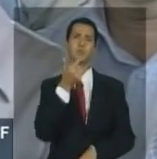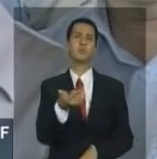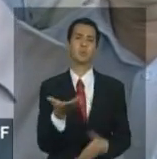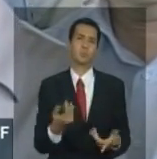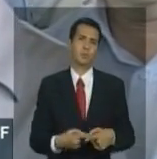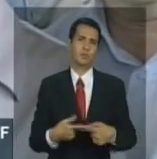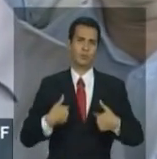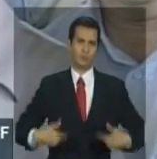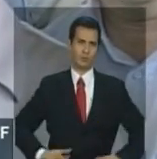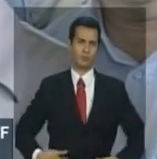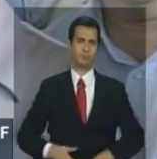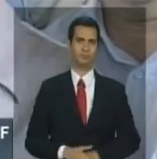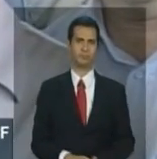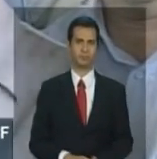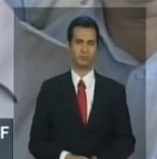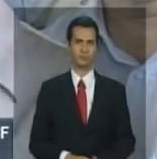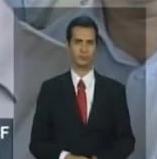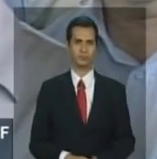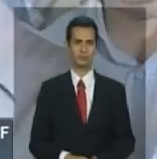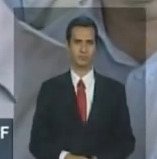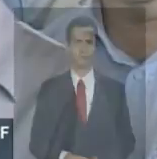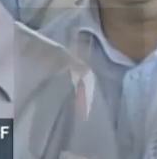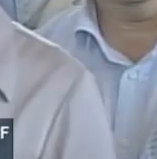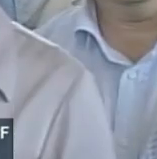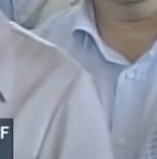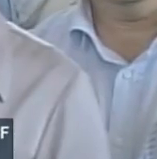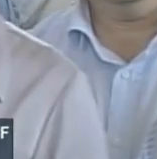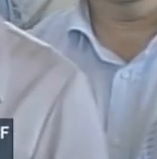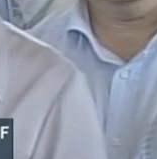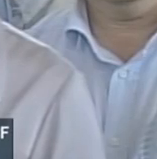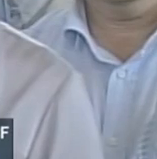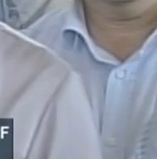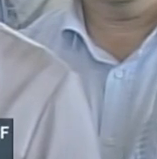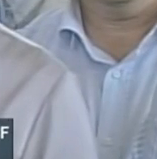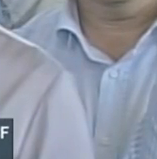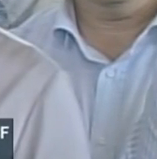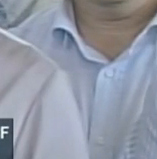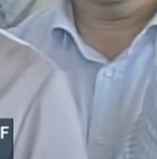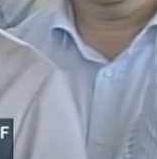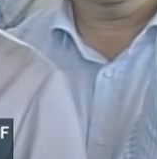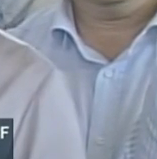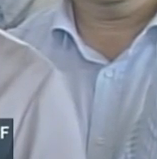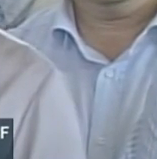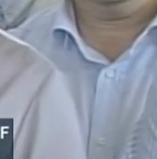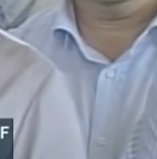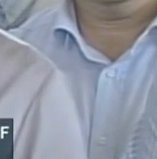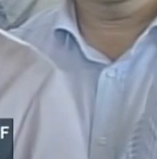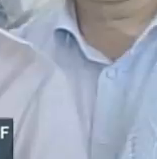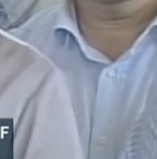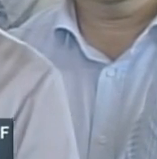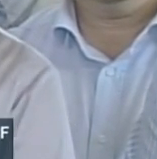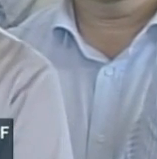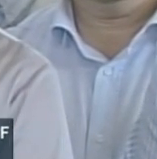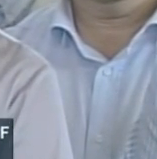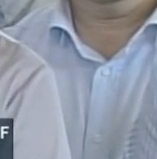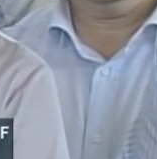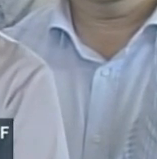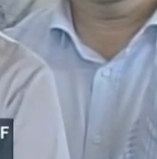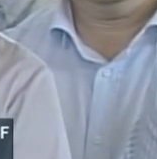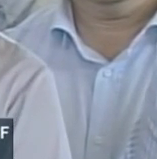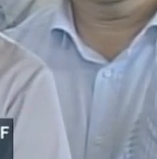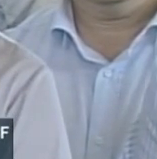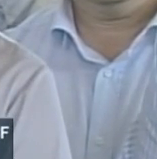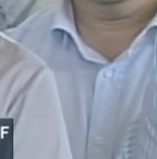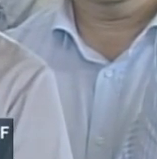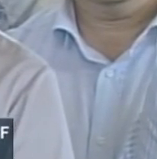Hoje a ata do Copom disse que o Brasil caminha para um patamar de juros semelhante ao que já teve no passado. A partir daí, a senhora